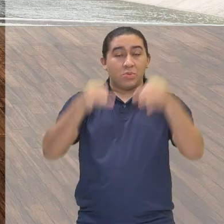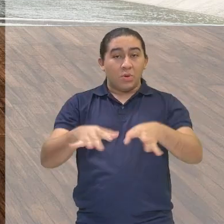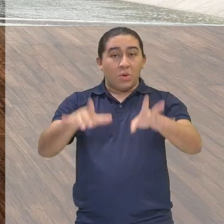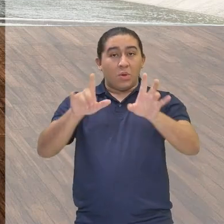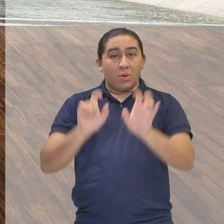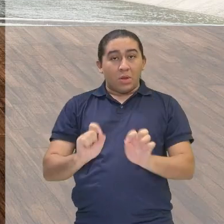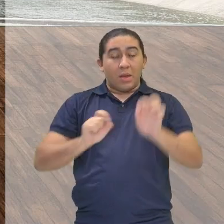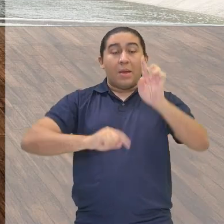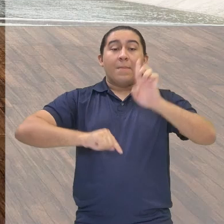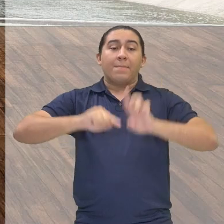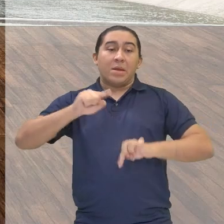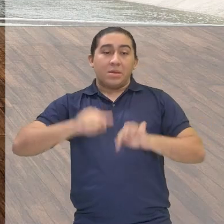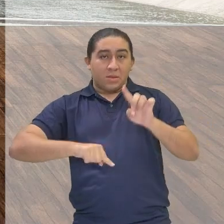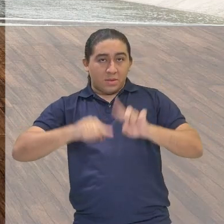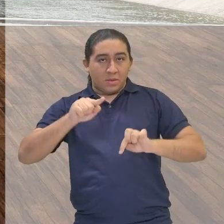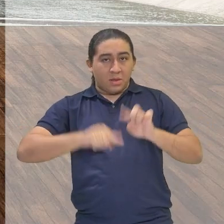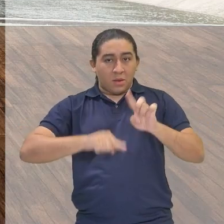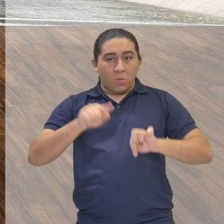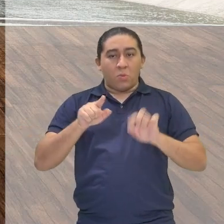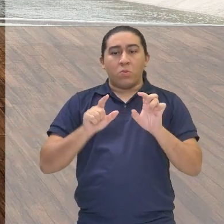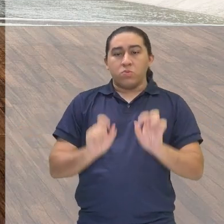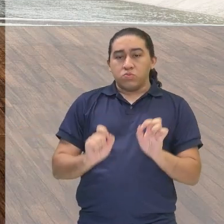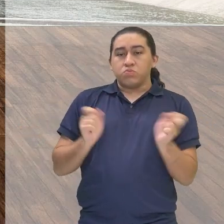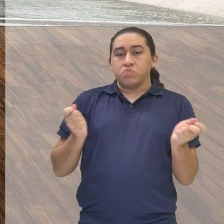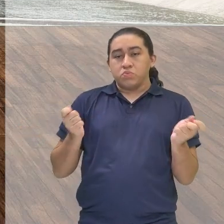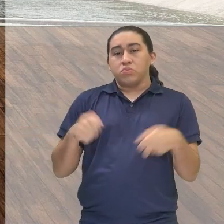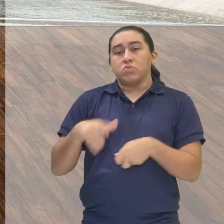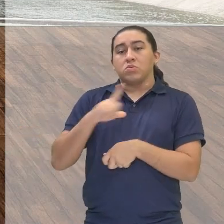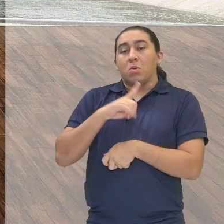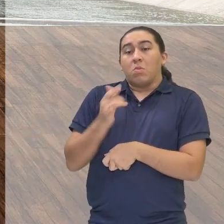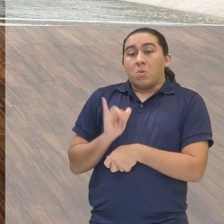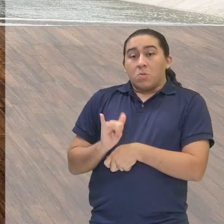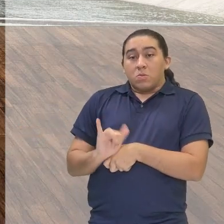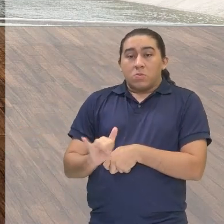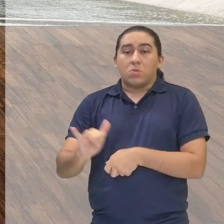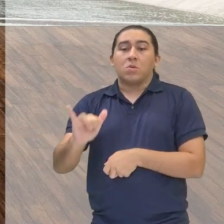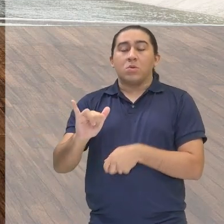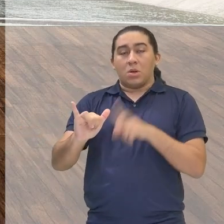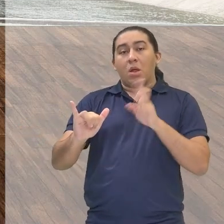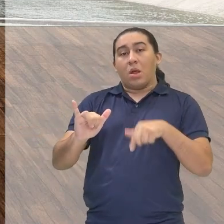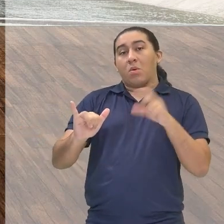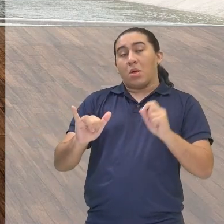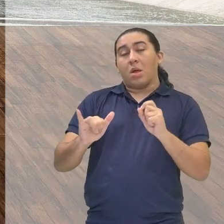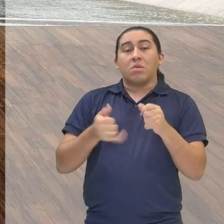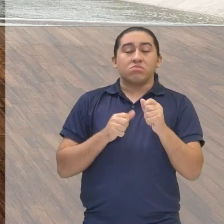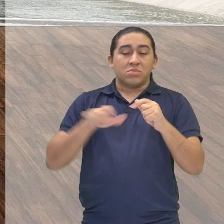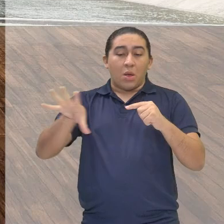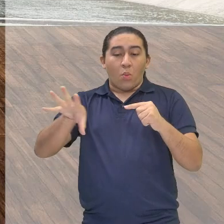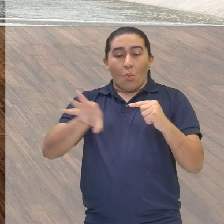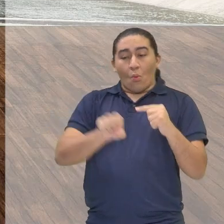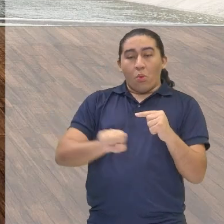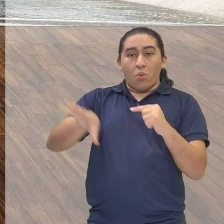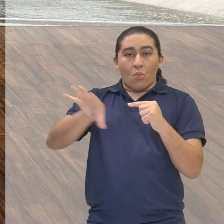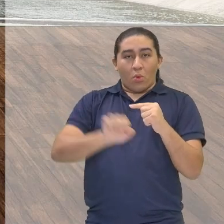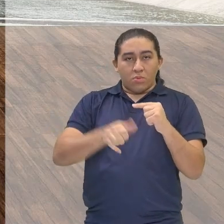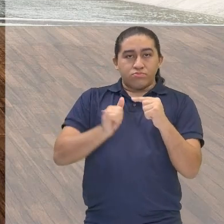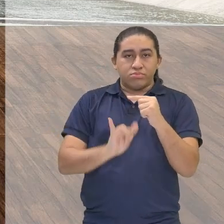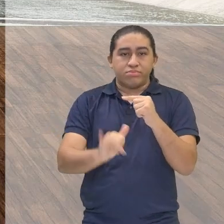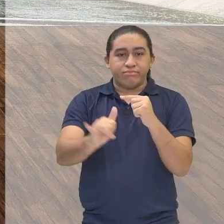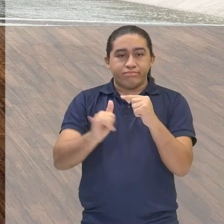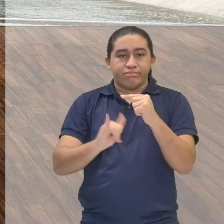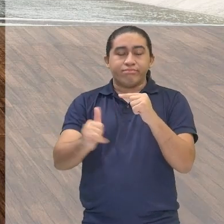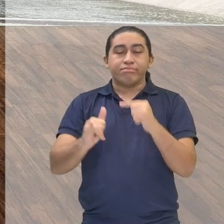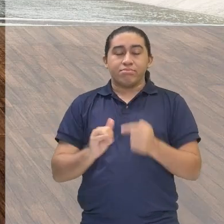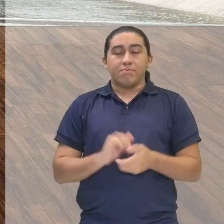que funcionam, né, com energia elétrica, que são os receptores. Então eu coloquei aqui para vocês esse cenário, né,